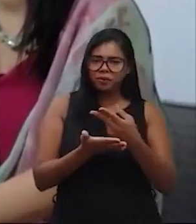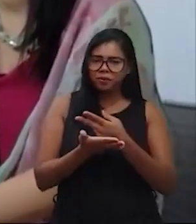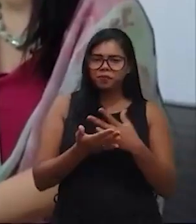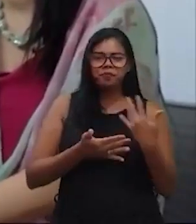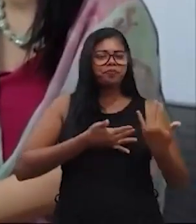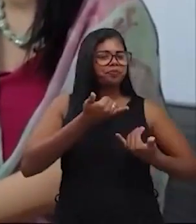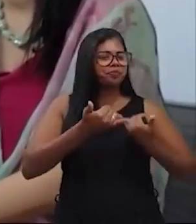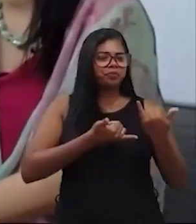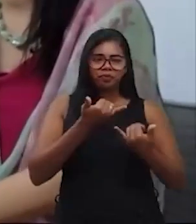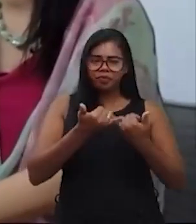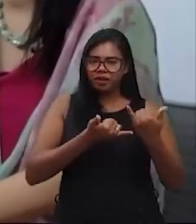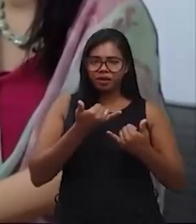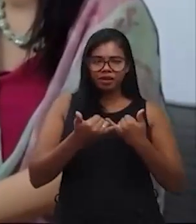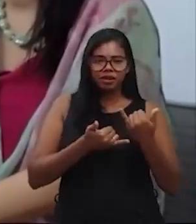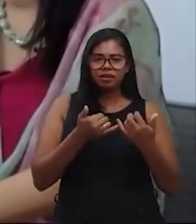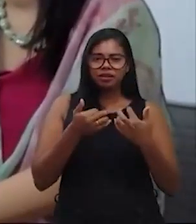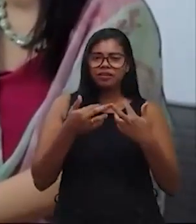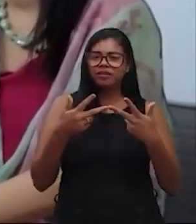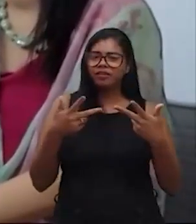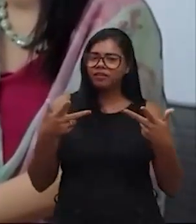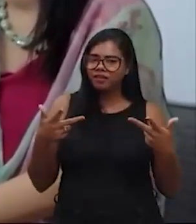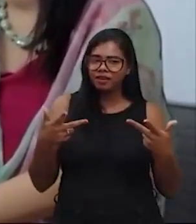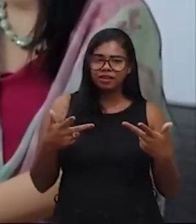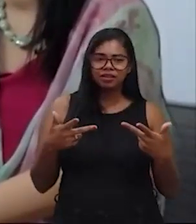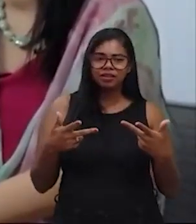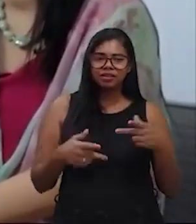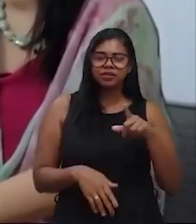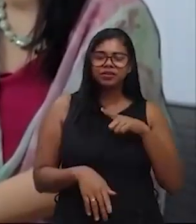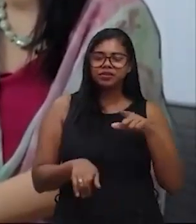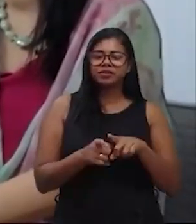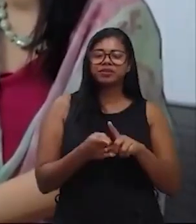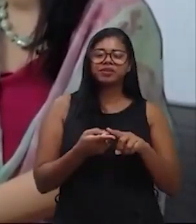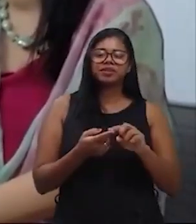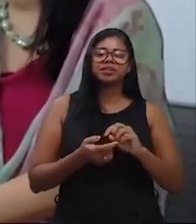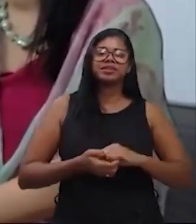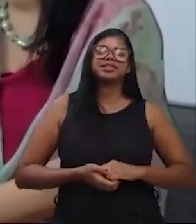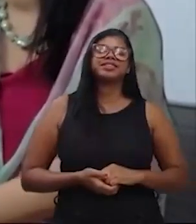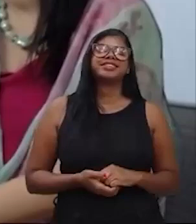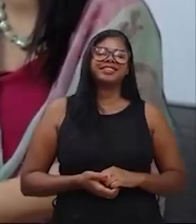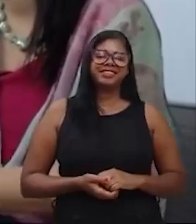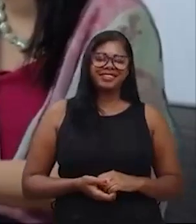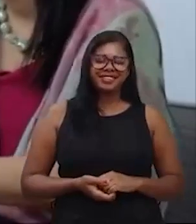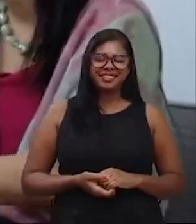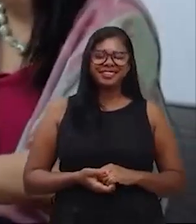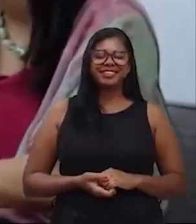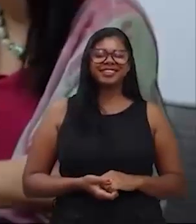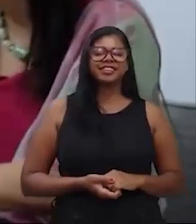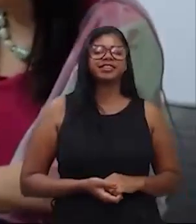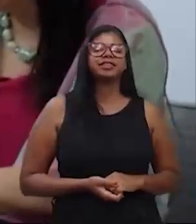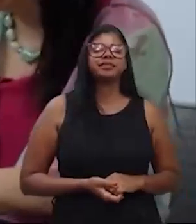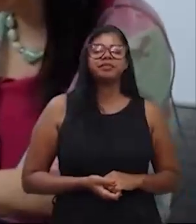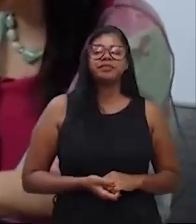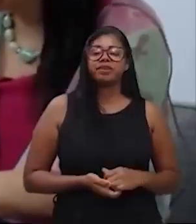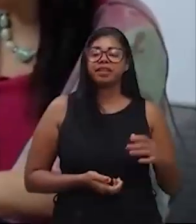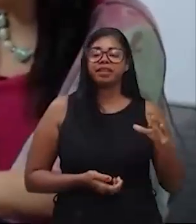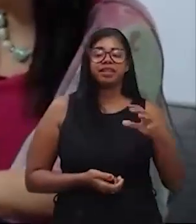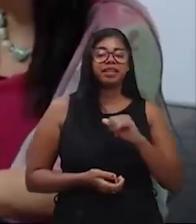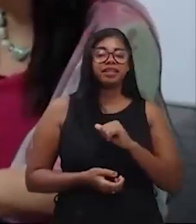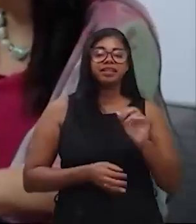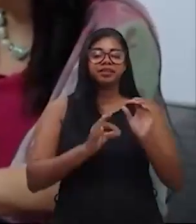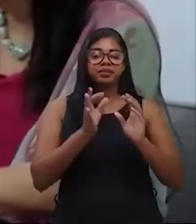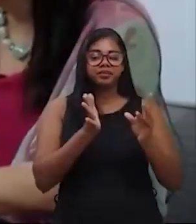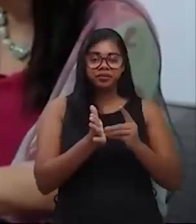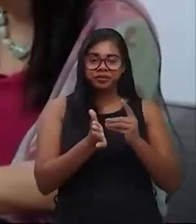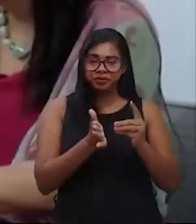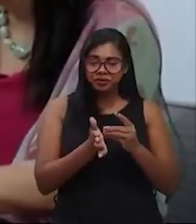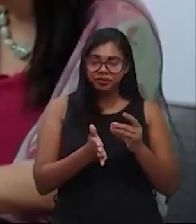ia brincando, colocando várias coisas que tinha. Esse posso dizer que foi meu primeiro design. Meu primeiro